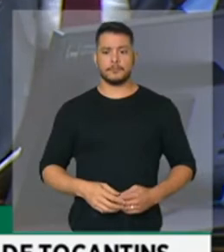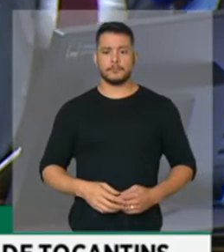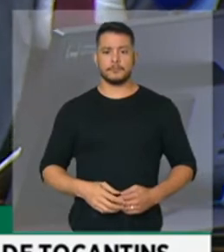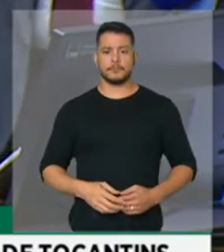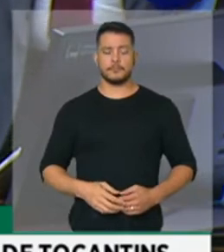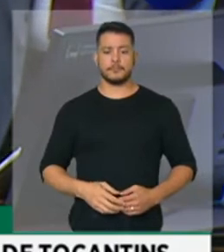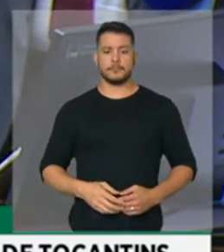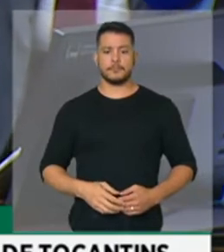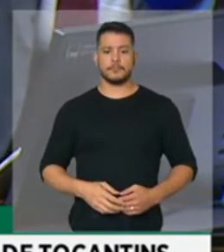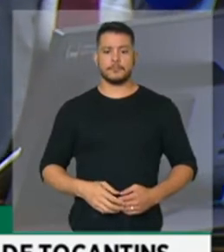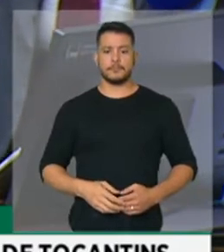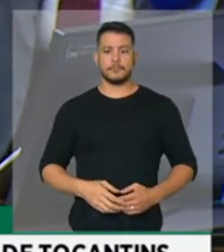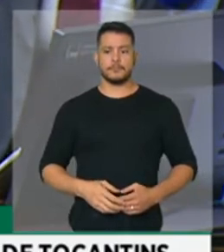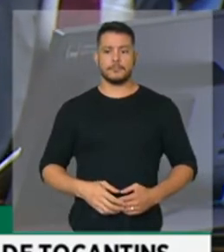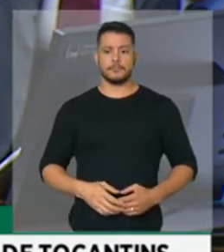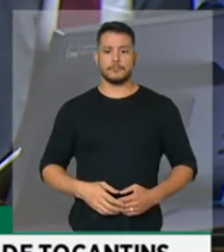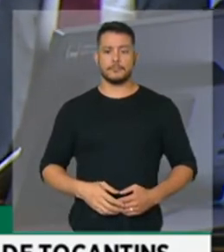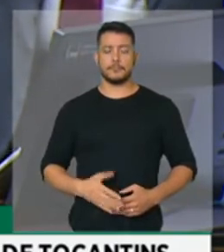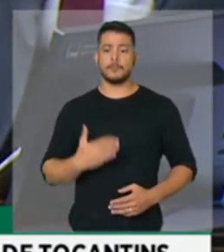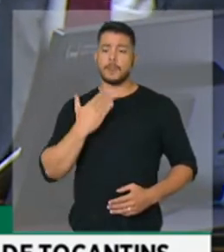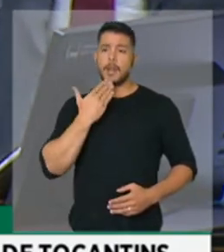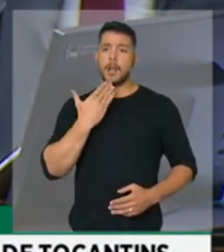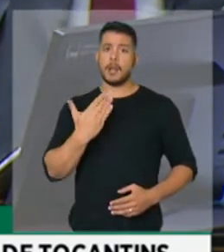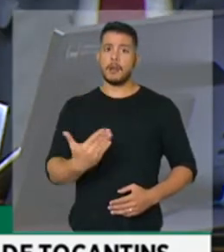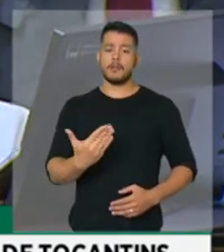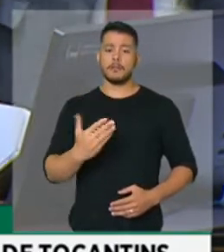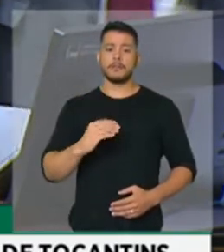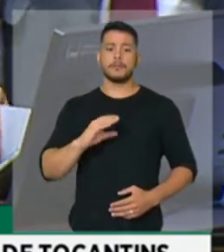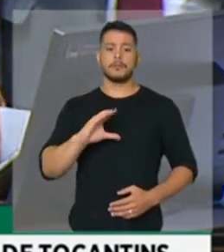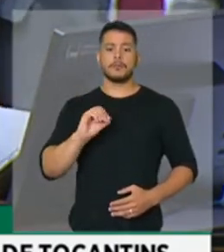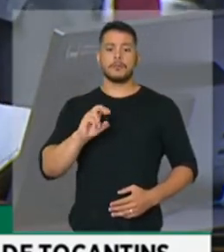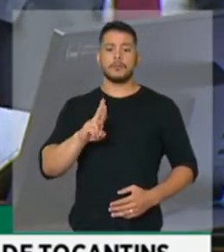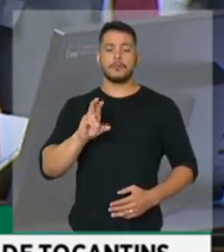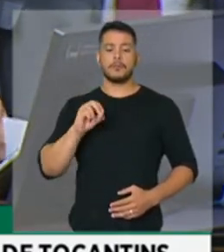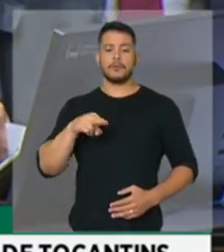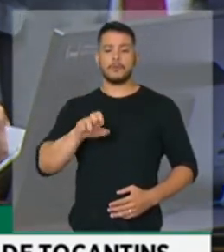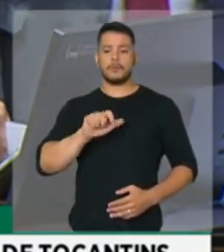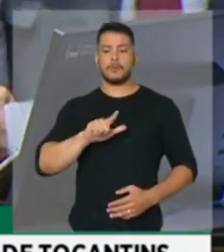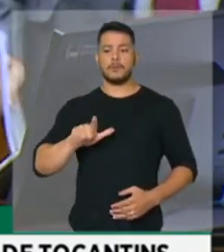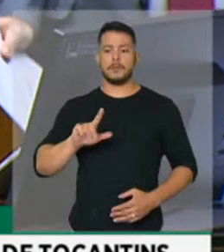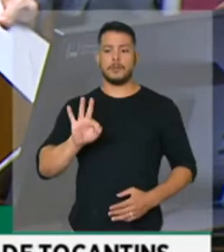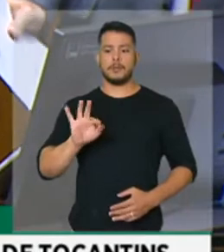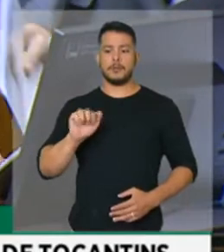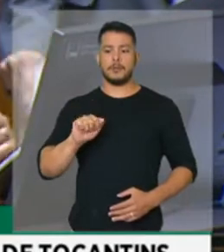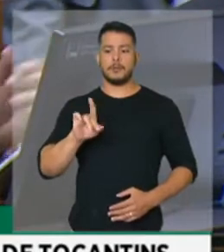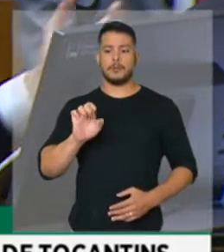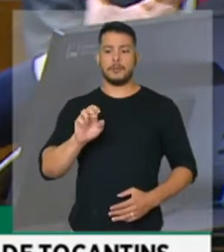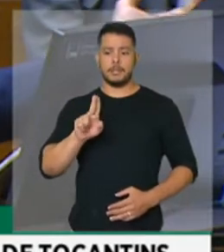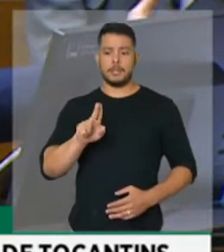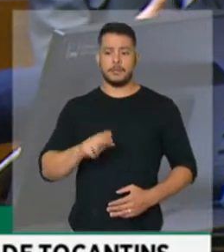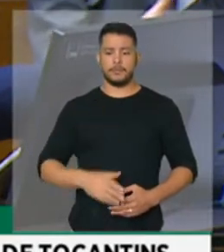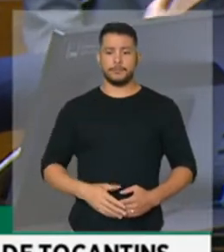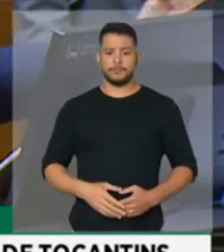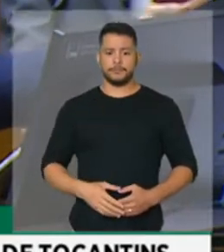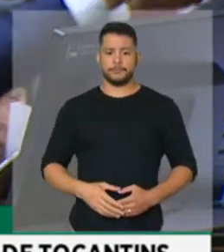Ah, rapaz, prazer revê-lo, viu? A favor, deputado Coronel Tadeu. Está aqui. O homem está turbinado, ninguém consegue